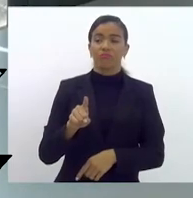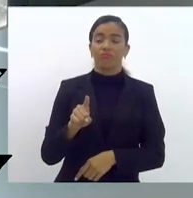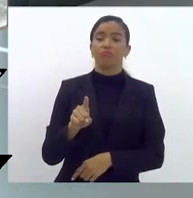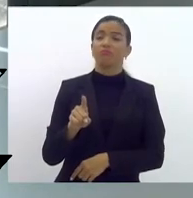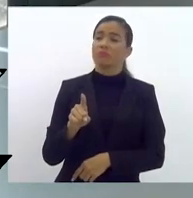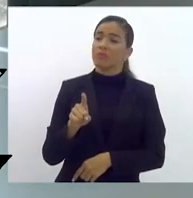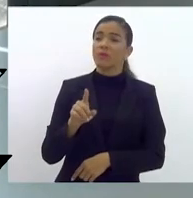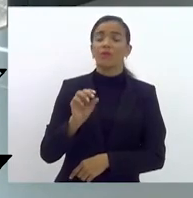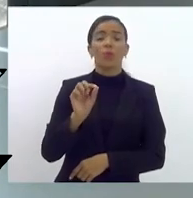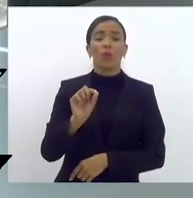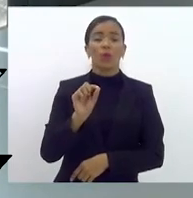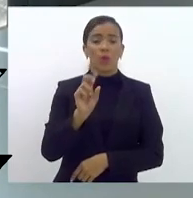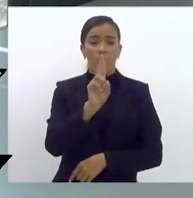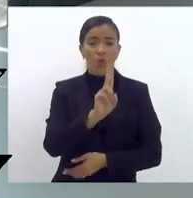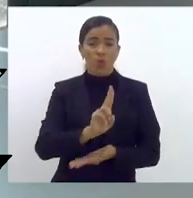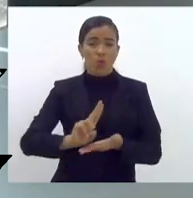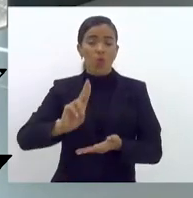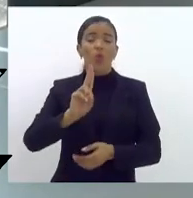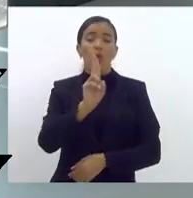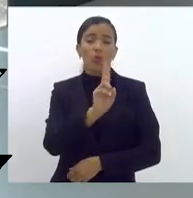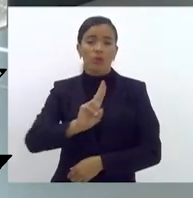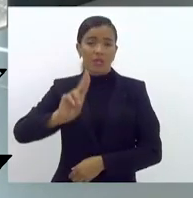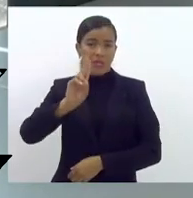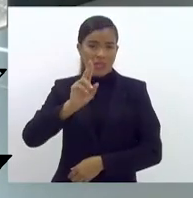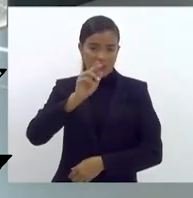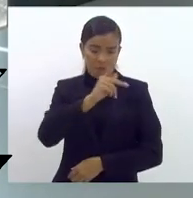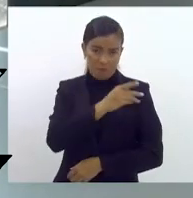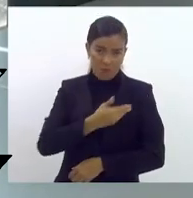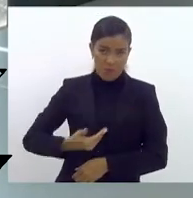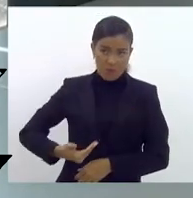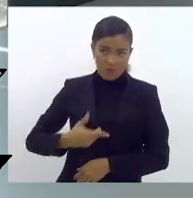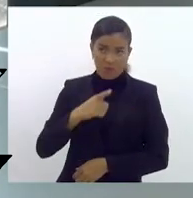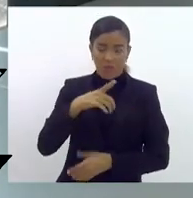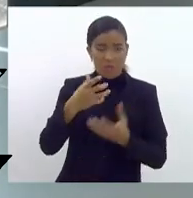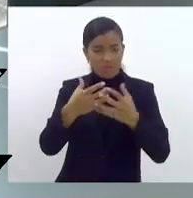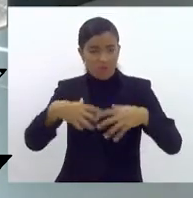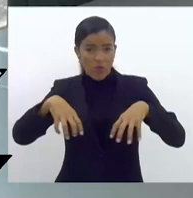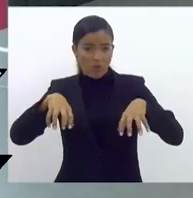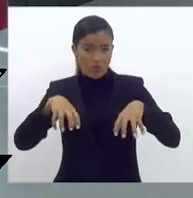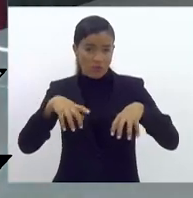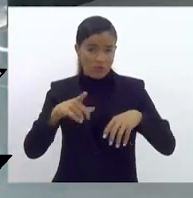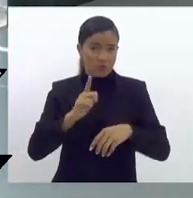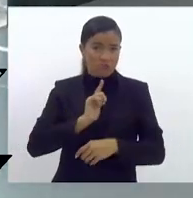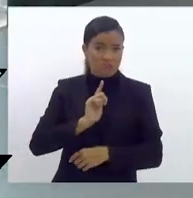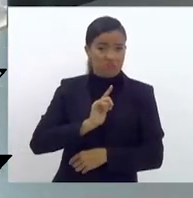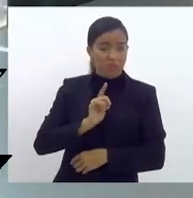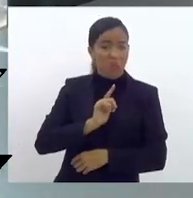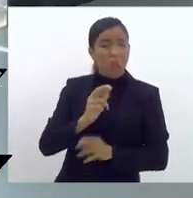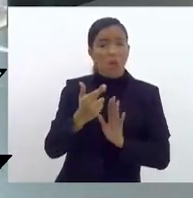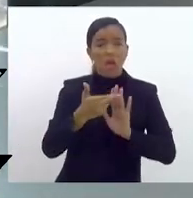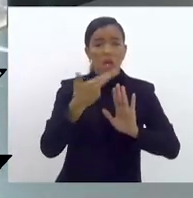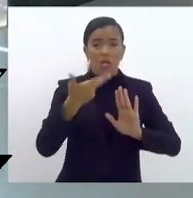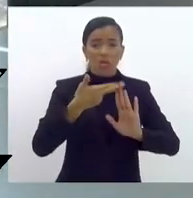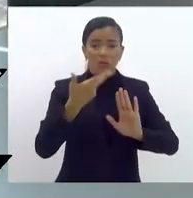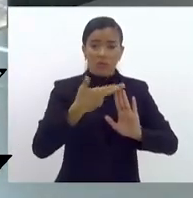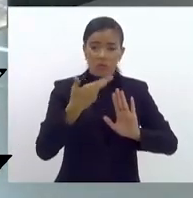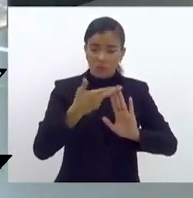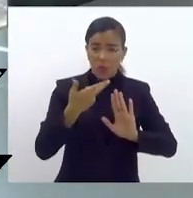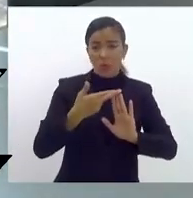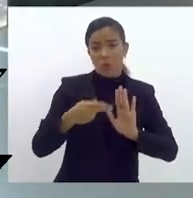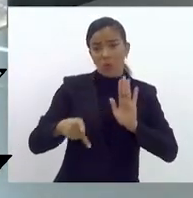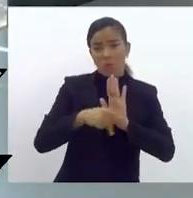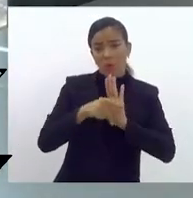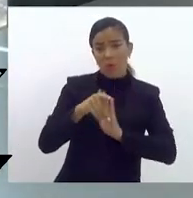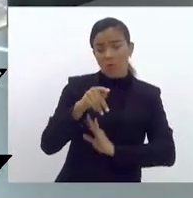de utilidade pública e aí a gente encontrou aqui uma dicotomia a gente tem um regramento com base numa resolução da fazenda